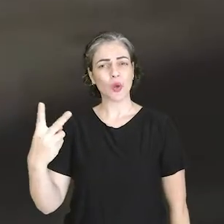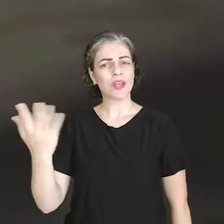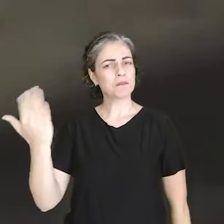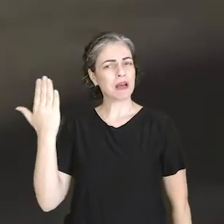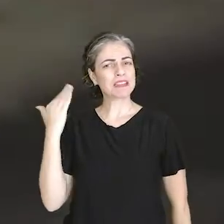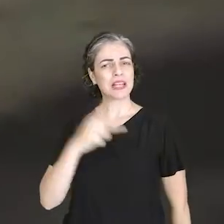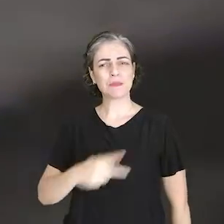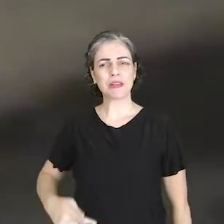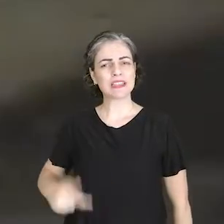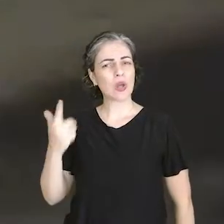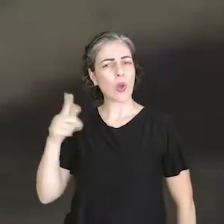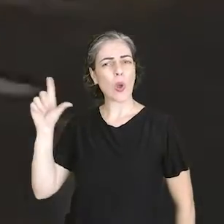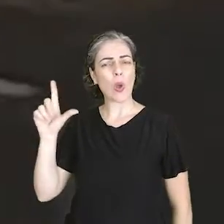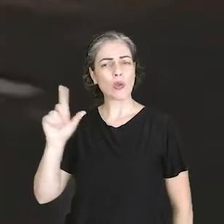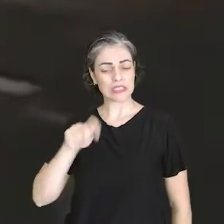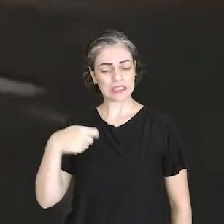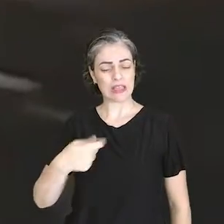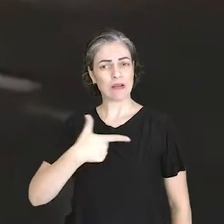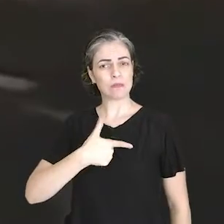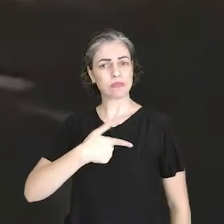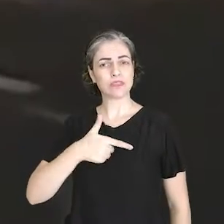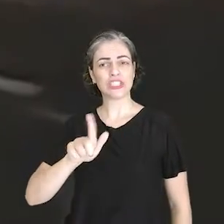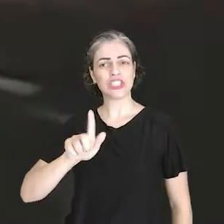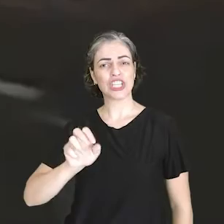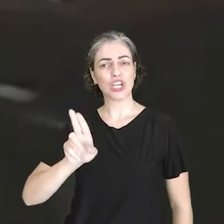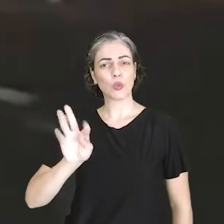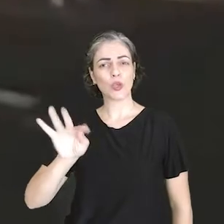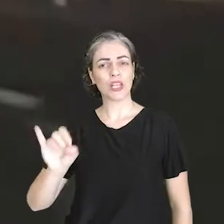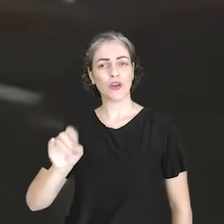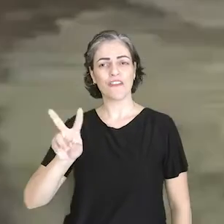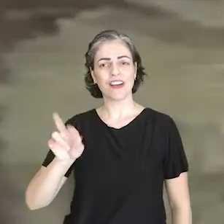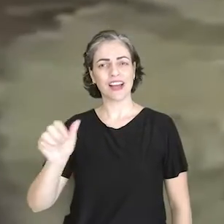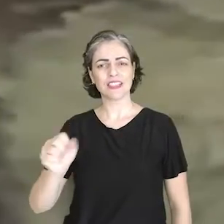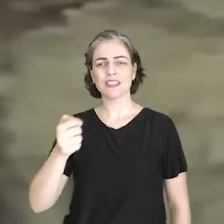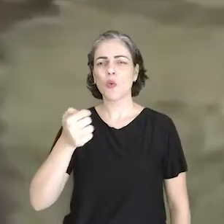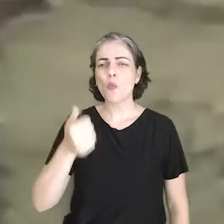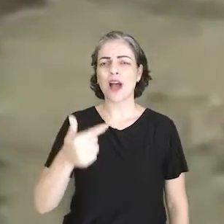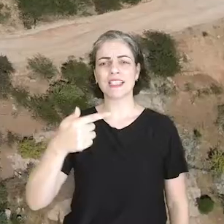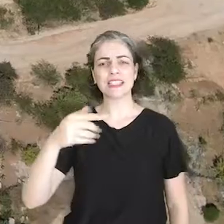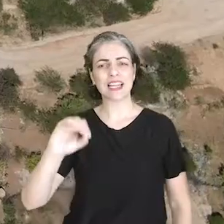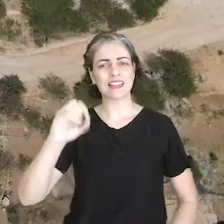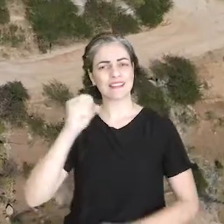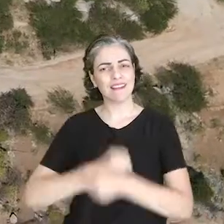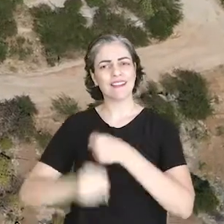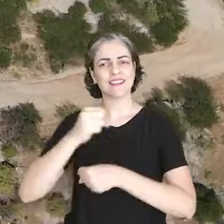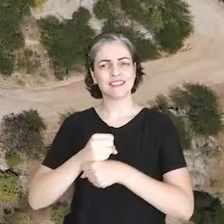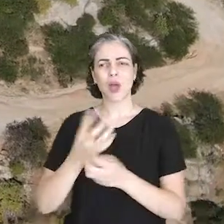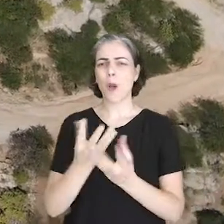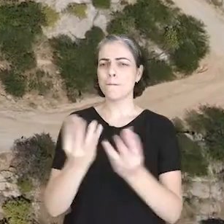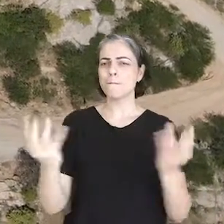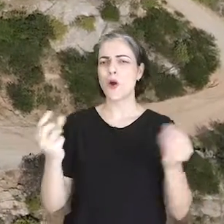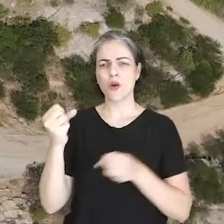1952, quando o presidente da República ainda era Getúlio Vargas. Há quase 70 anos, era uma das tantas,